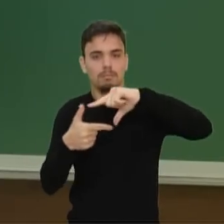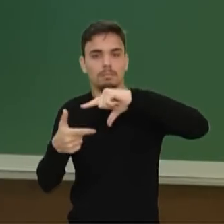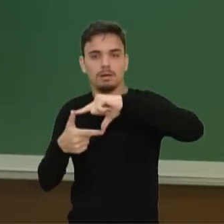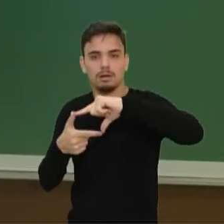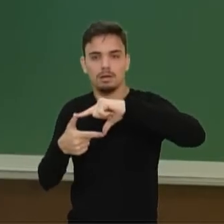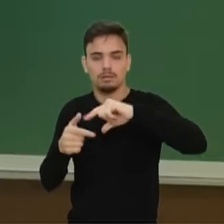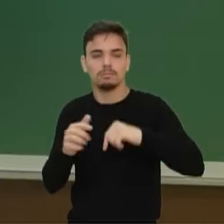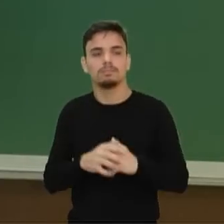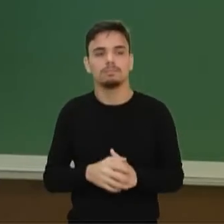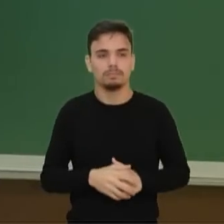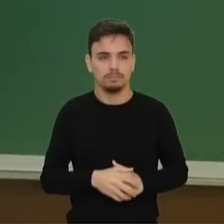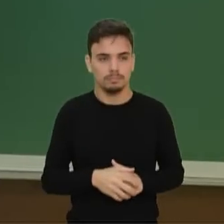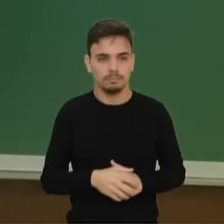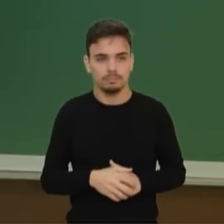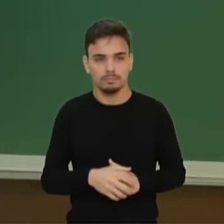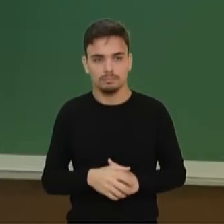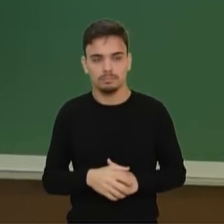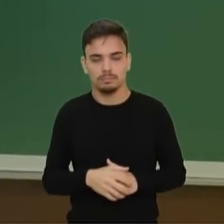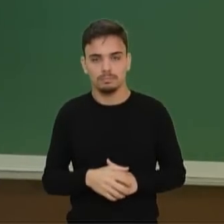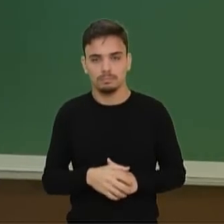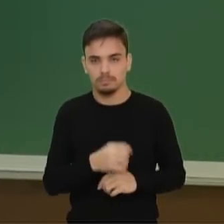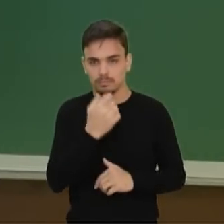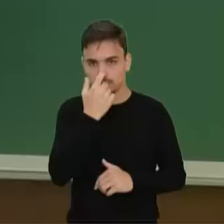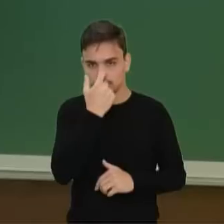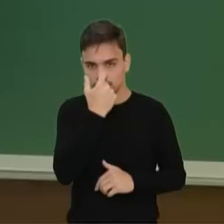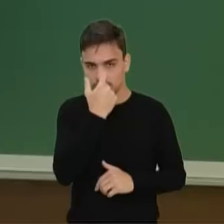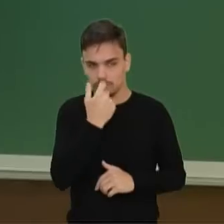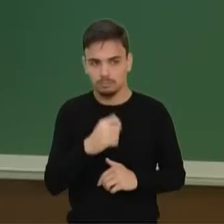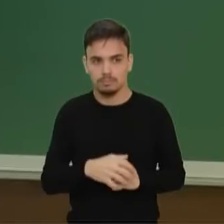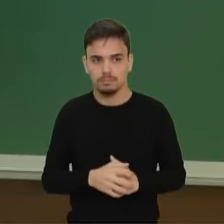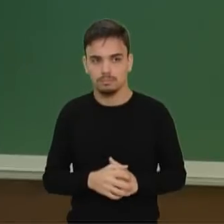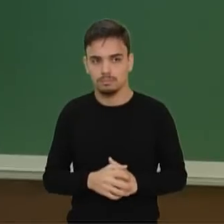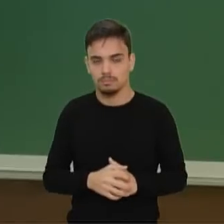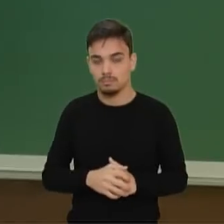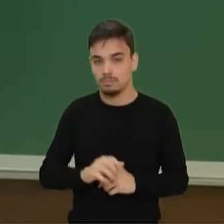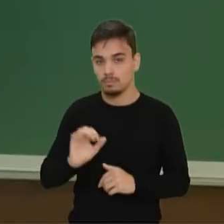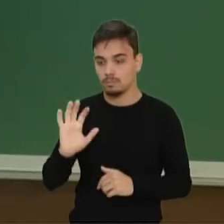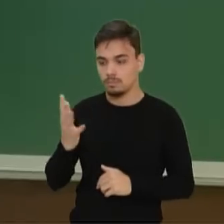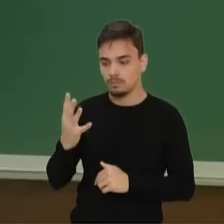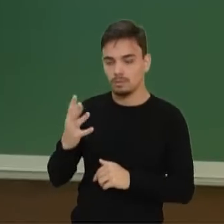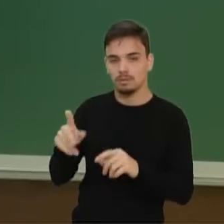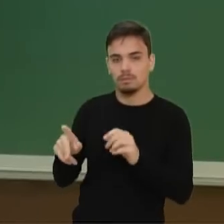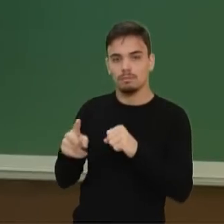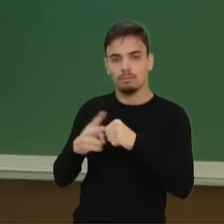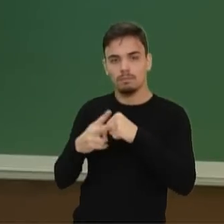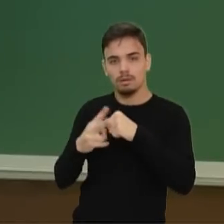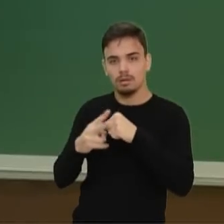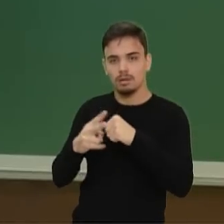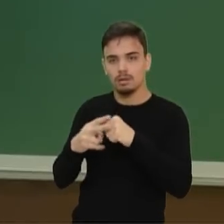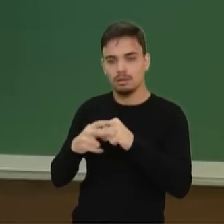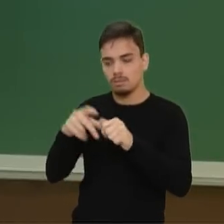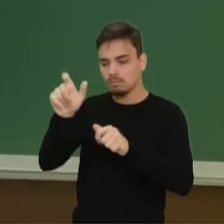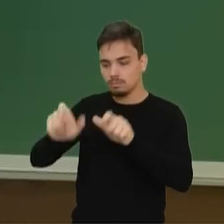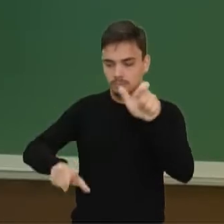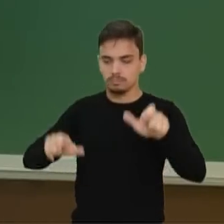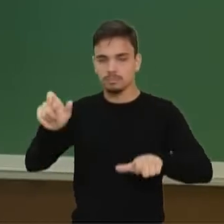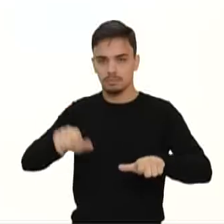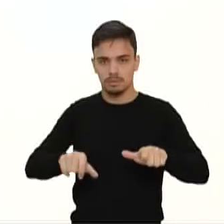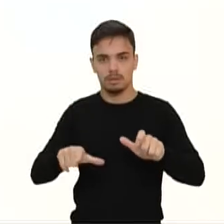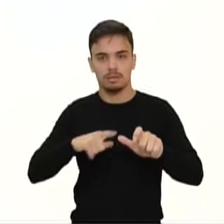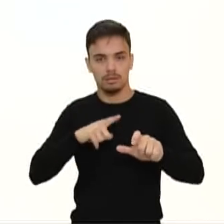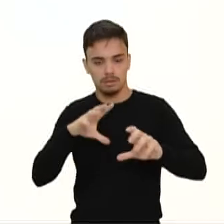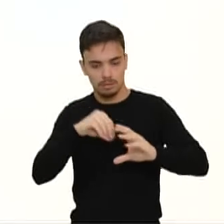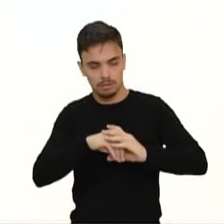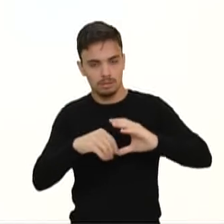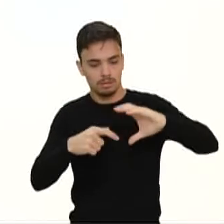nossa gramática. Então lá, efeito das vozes do verbo no gênero tirinha. Você leu